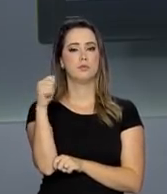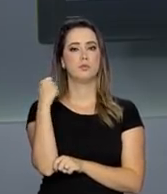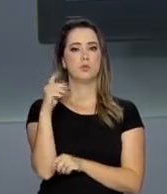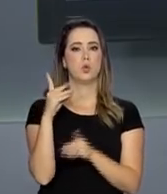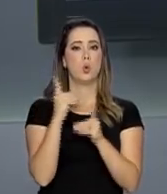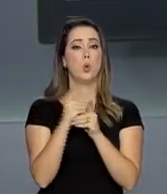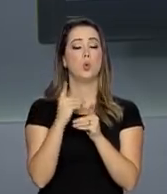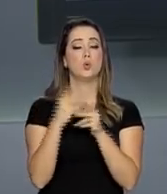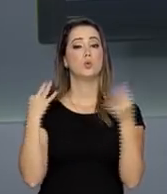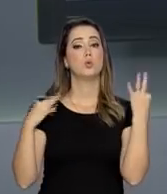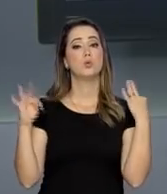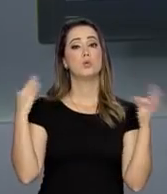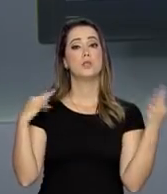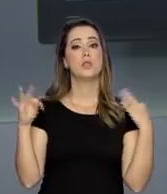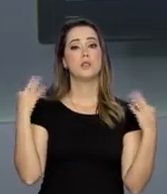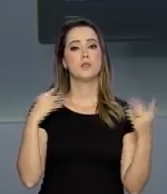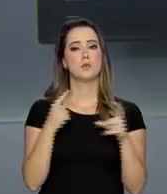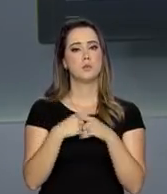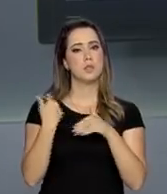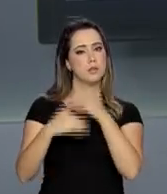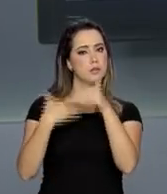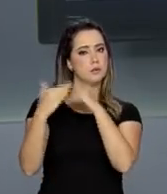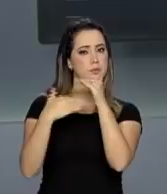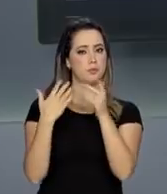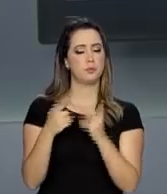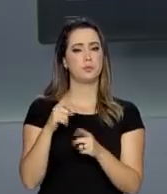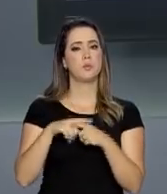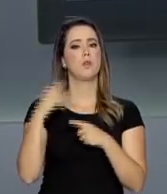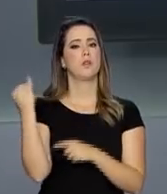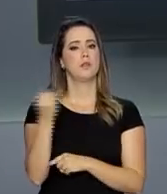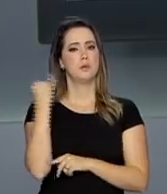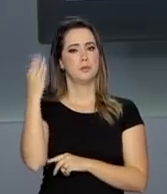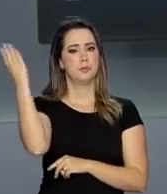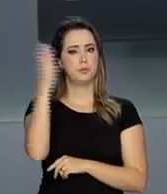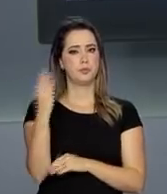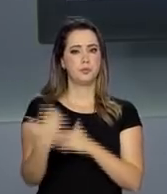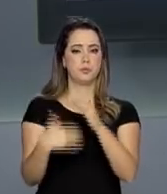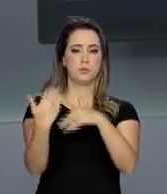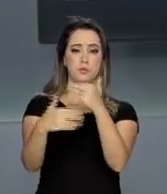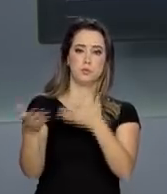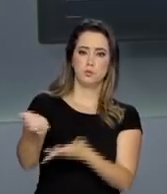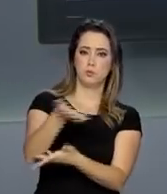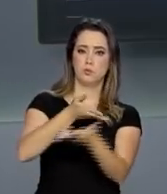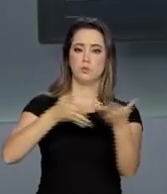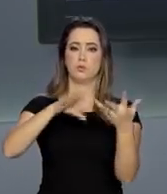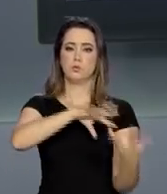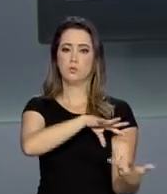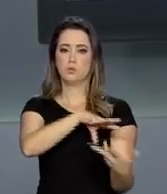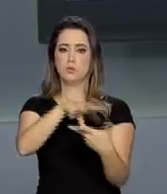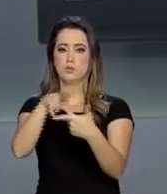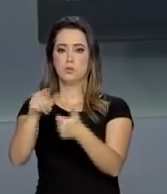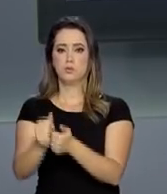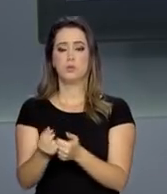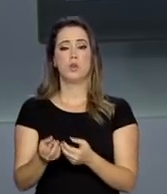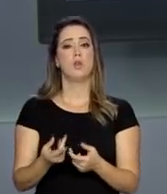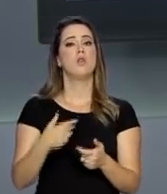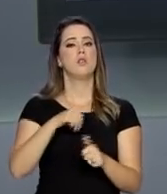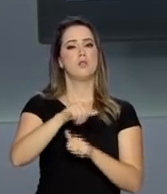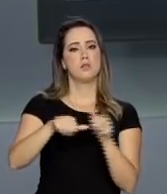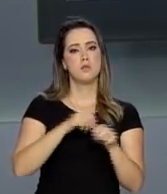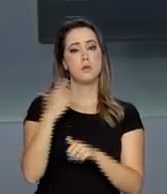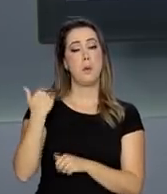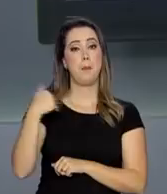amanhã. Para ele, o turismo no país vem crescendo muito, mas é fundamental que o Brasil aumente suas relações internacionais e torne